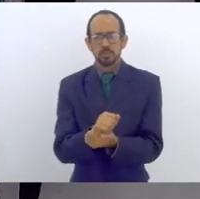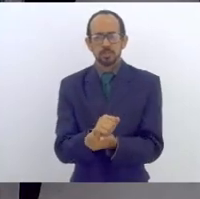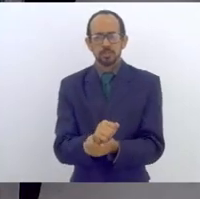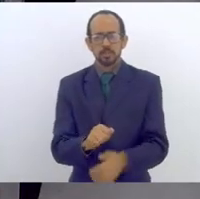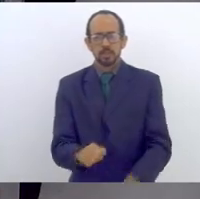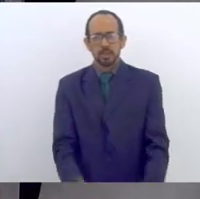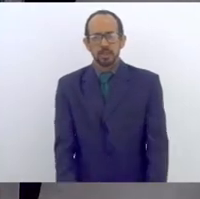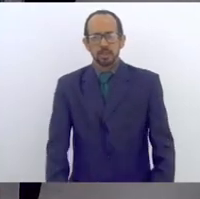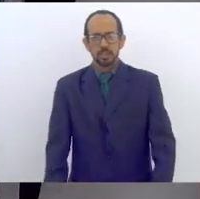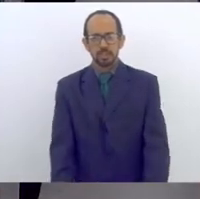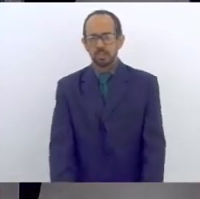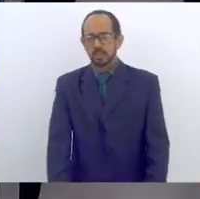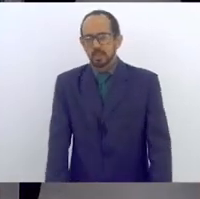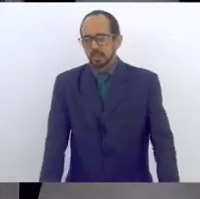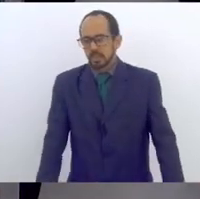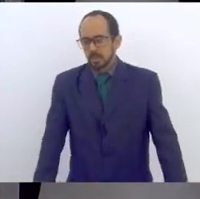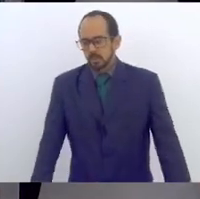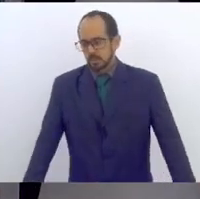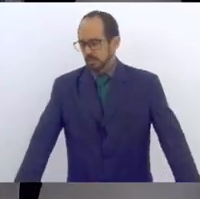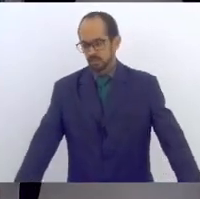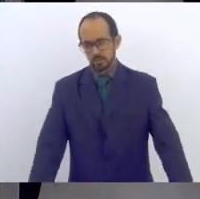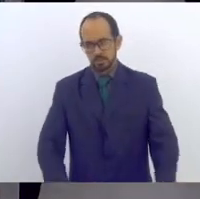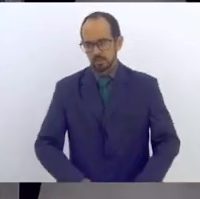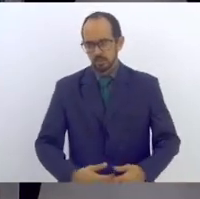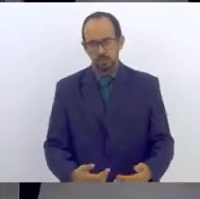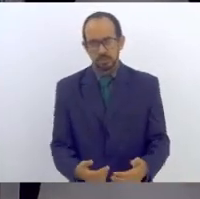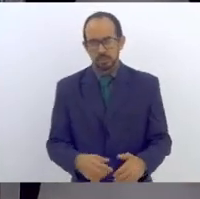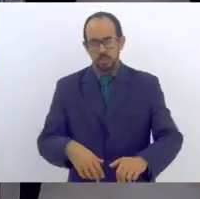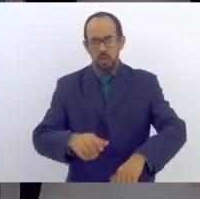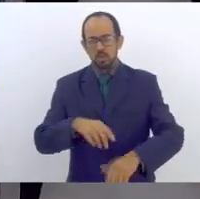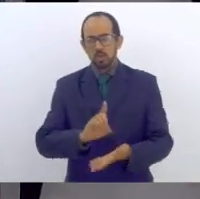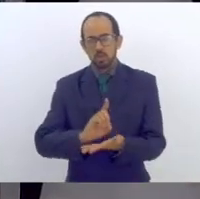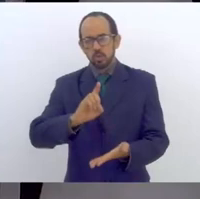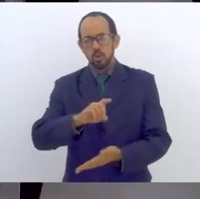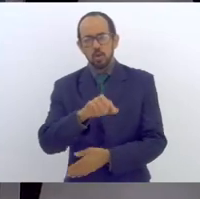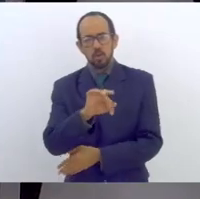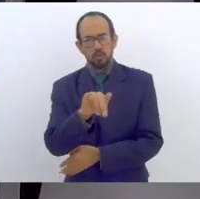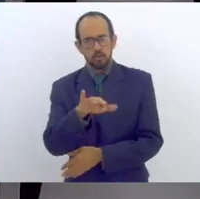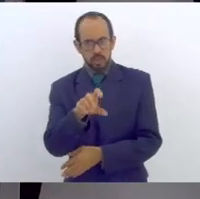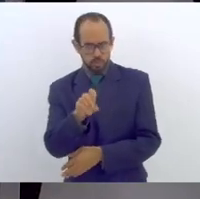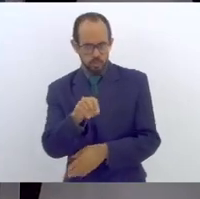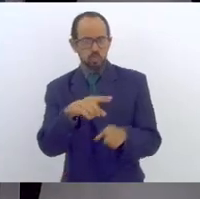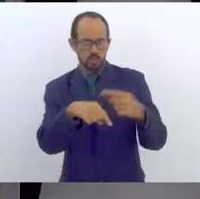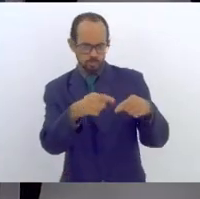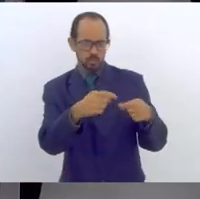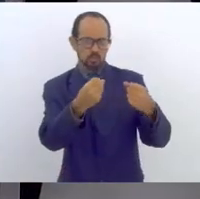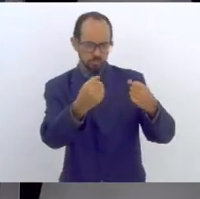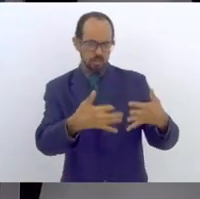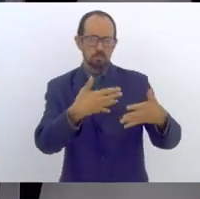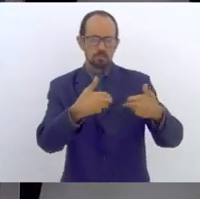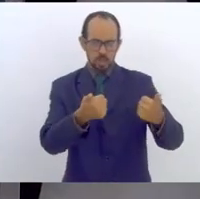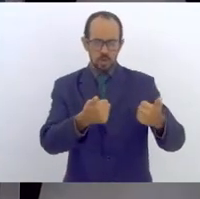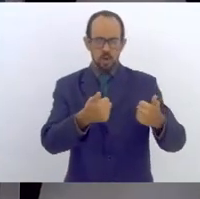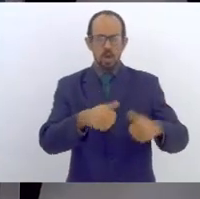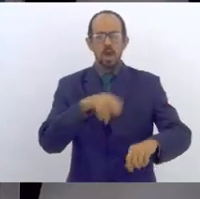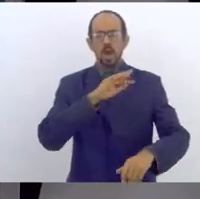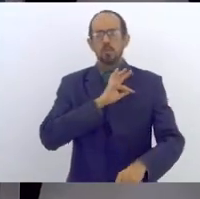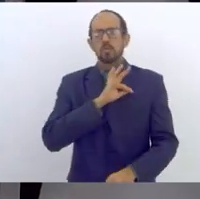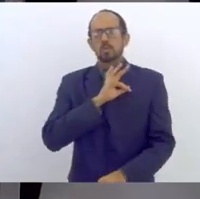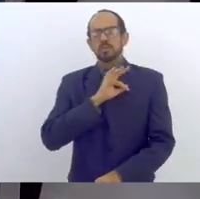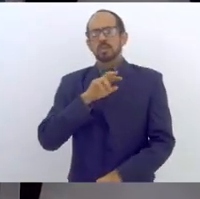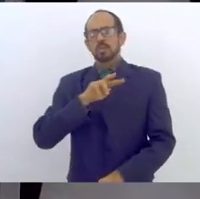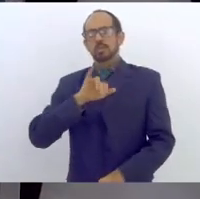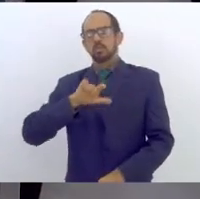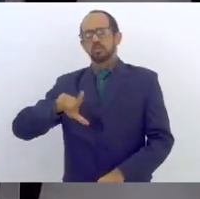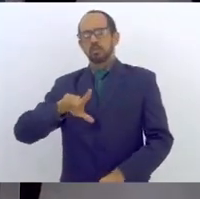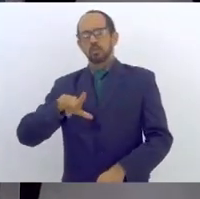polícia técnica eu vou passar o microfone pro colega Dr Alfredo Mike vai falar com propriedade polícia civil se faz cada vez mais com